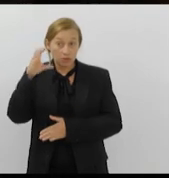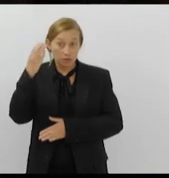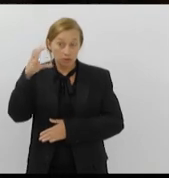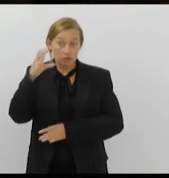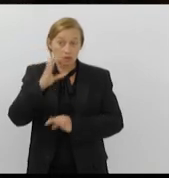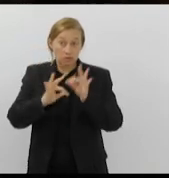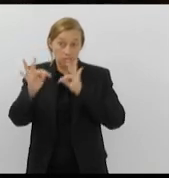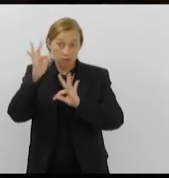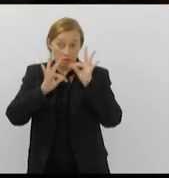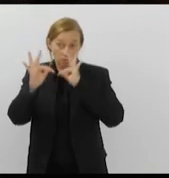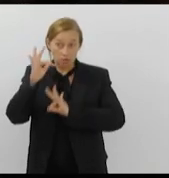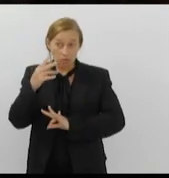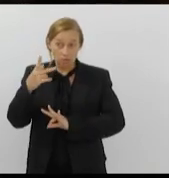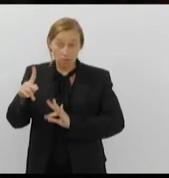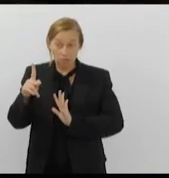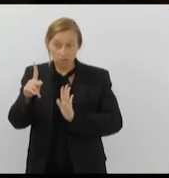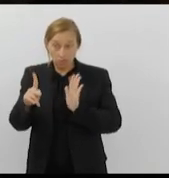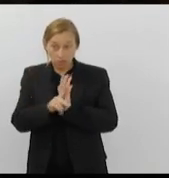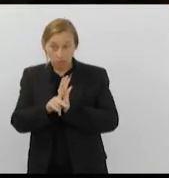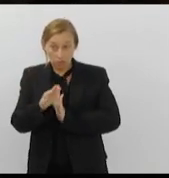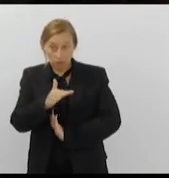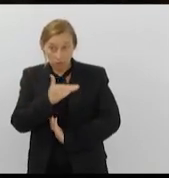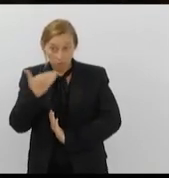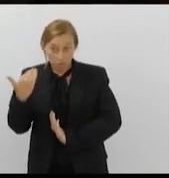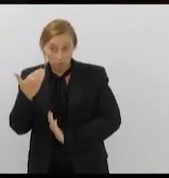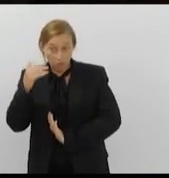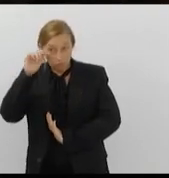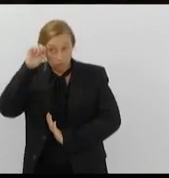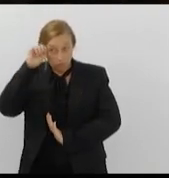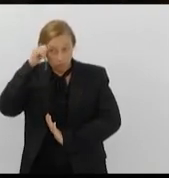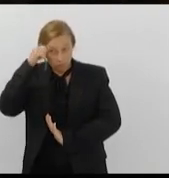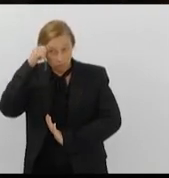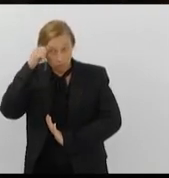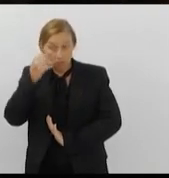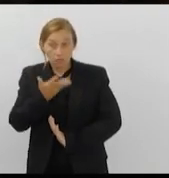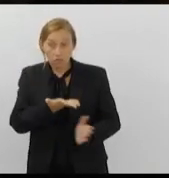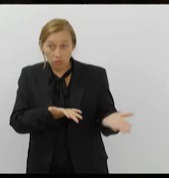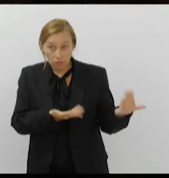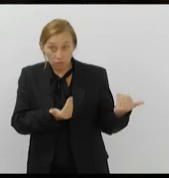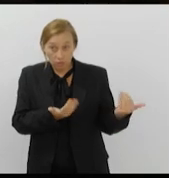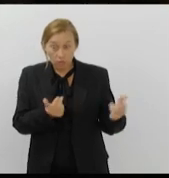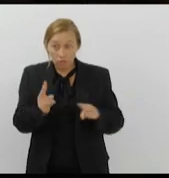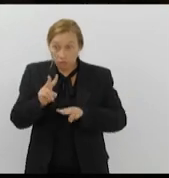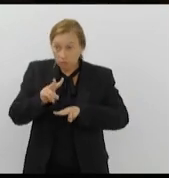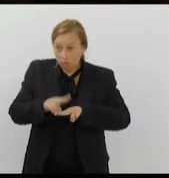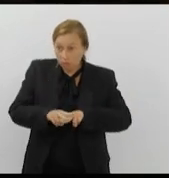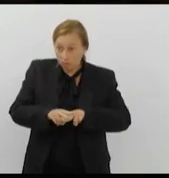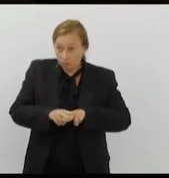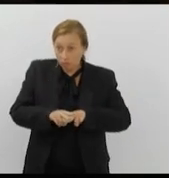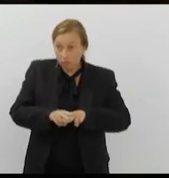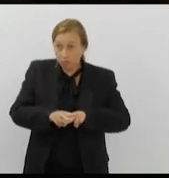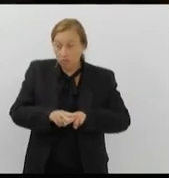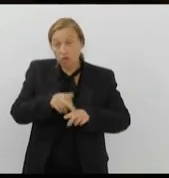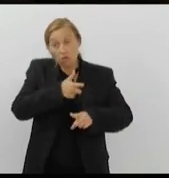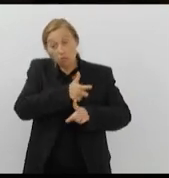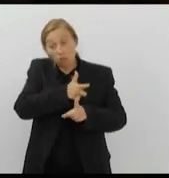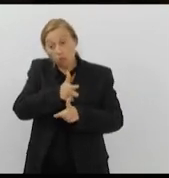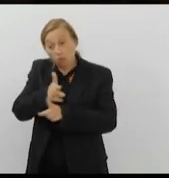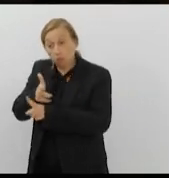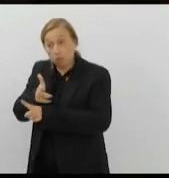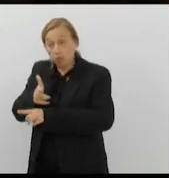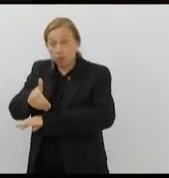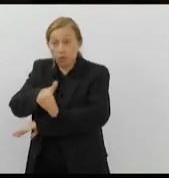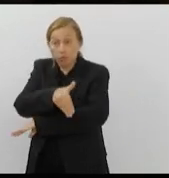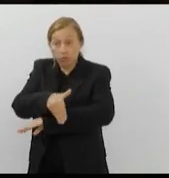tecnologia. Seu projeto de morte, que é o jovem preto na cadeia, que é o jovem preto executado no beco da favela, mas não quer o